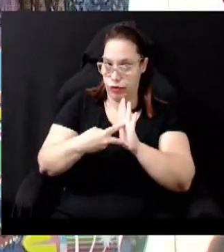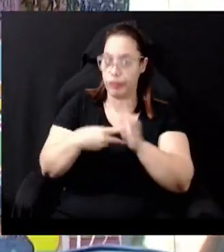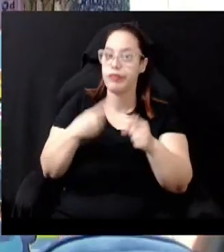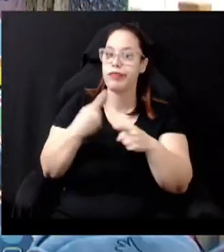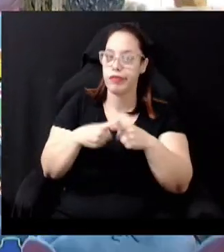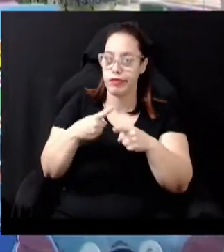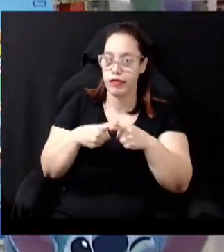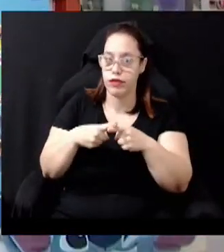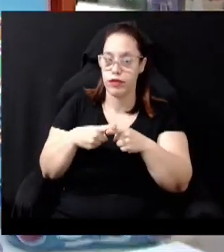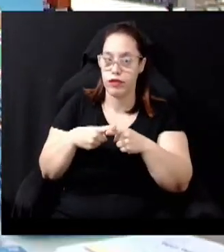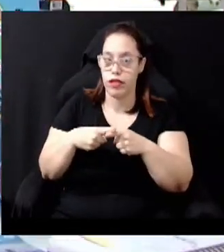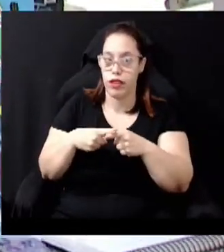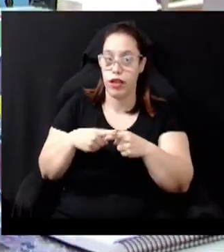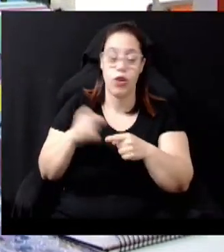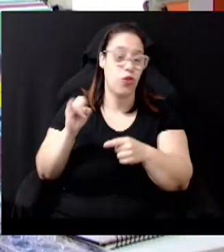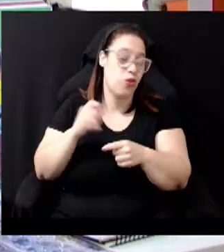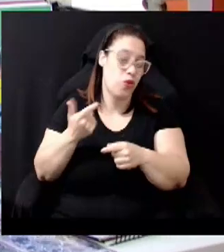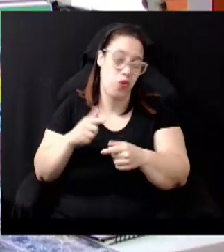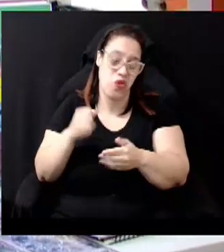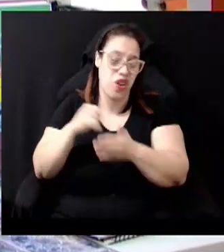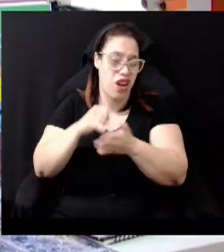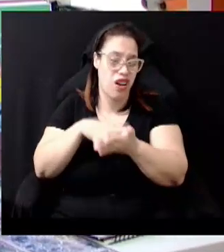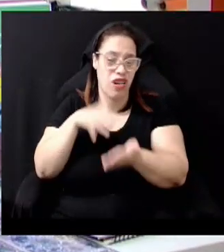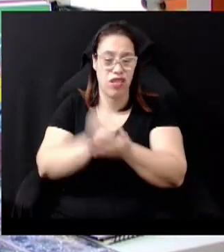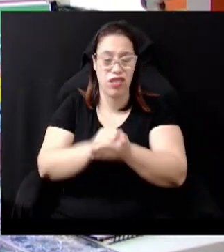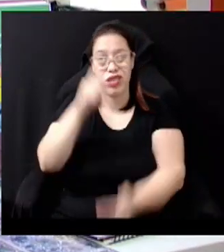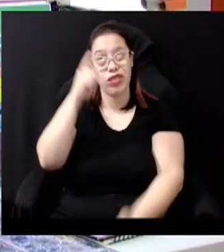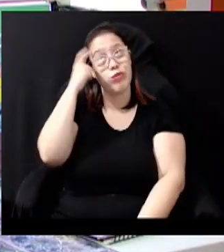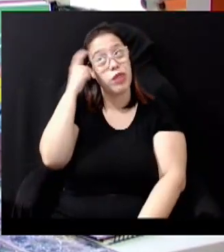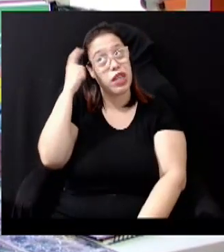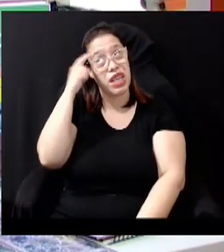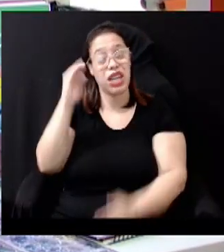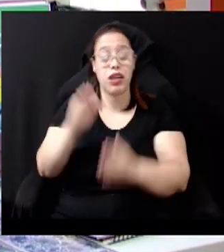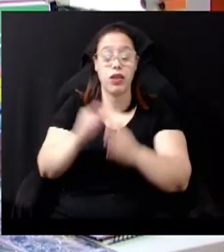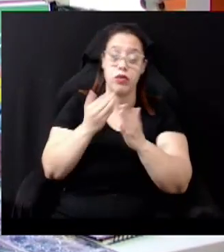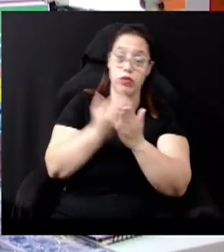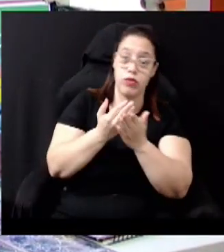realmente não fez matrícula, está decidindo a escola, então, e algum material que ficou para